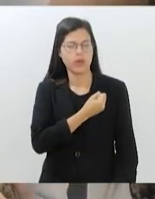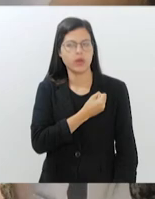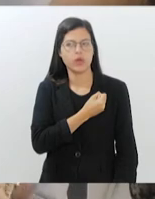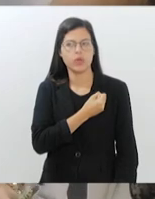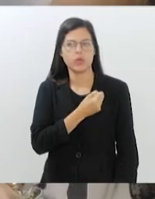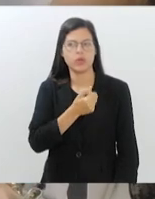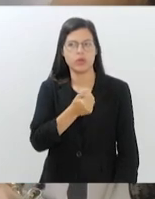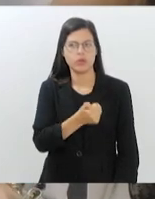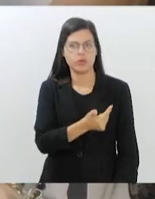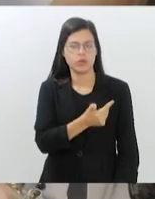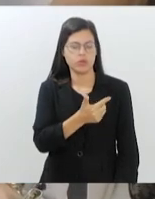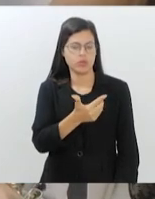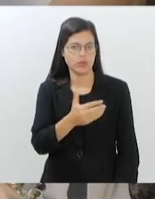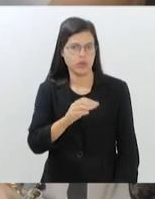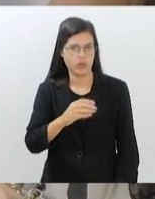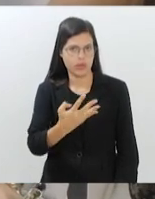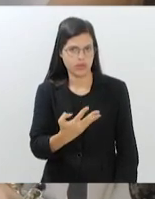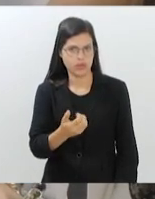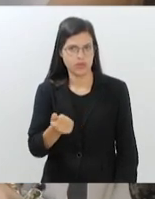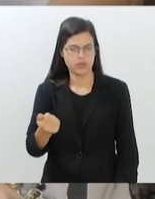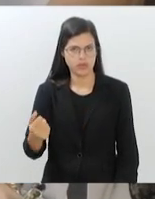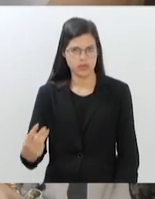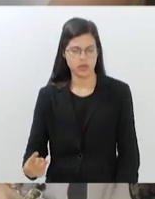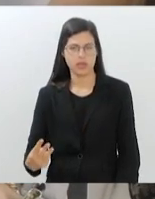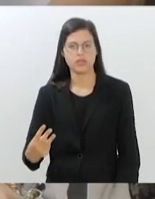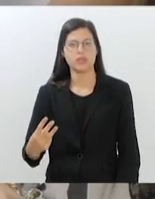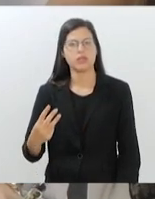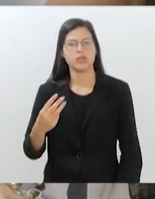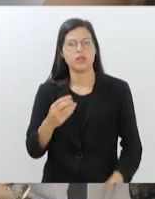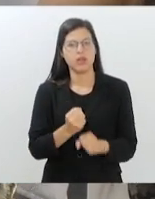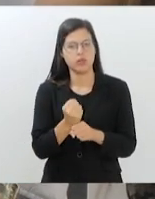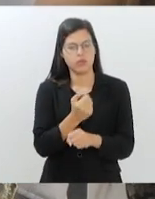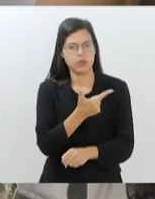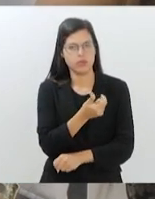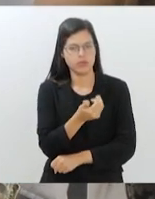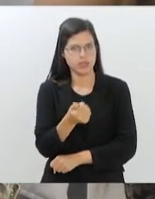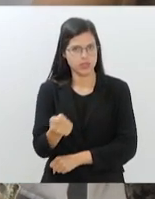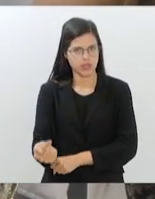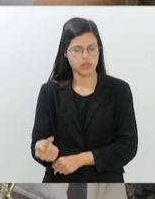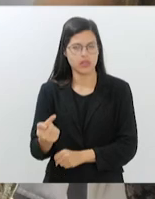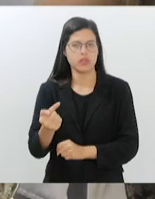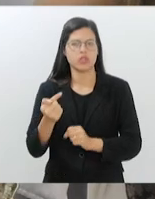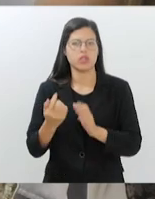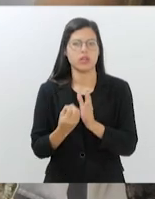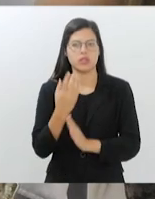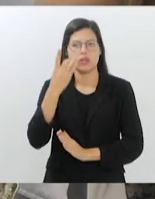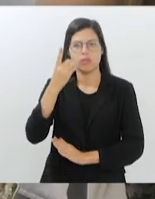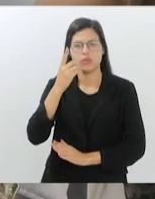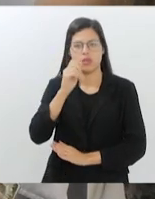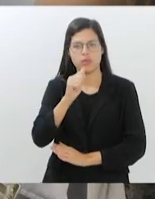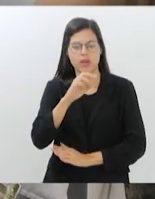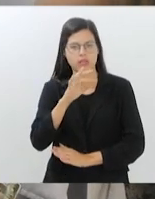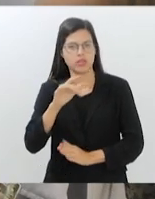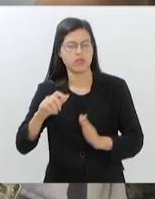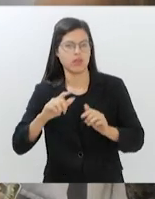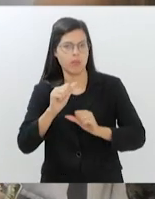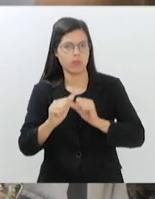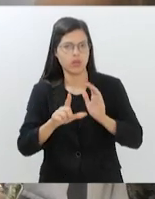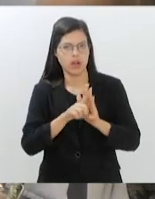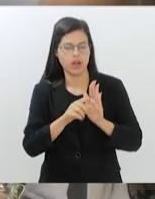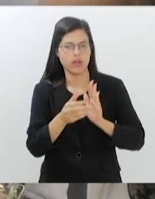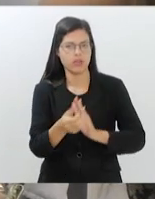número 2413 de 2017 de autoria do deputado Átila nun que altera a lei número